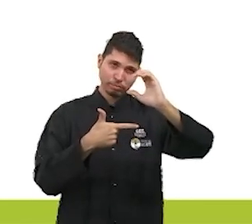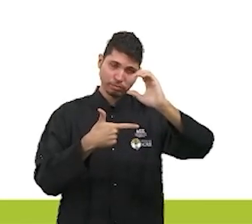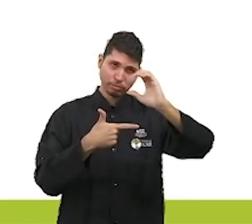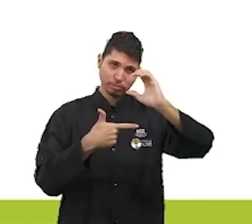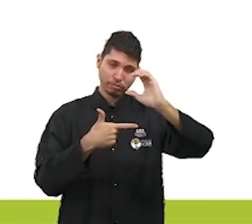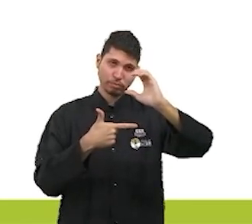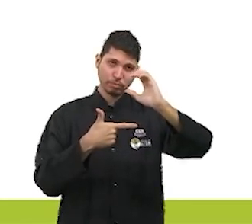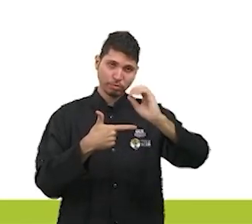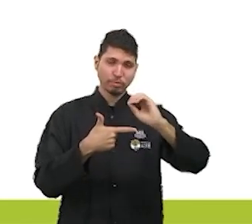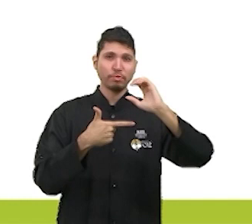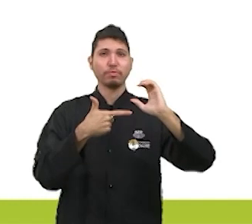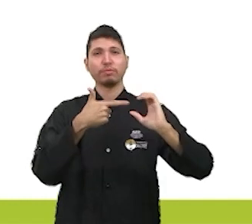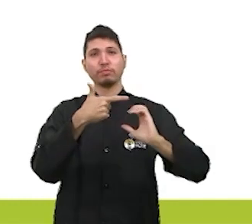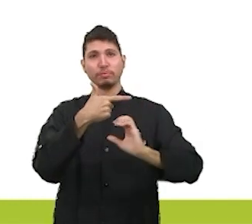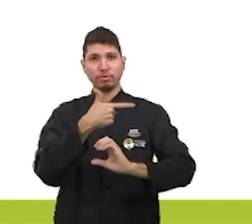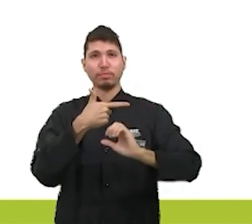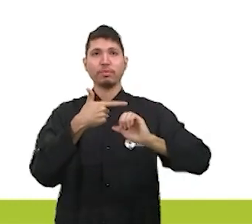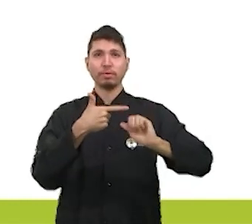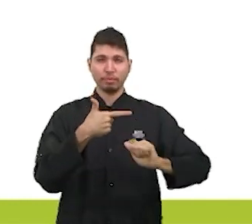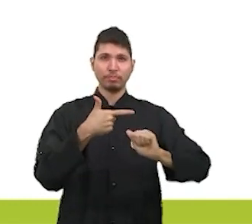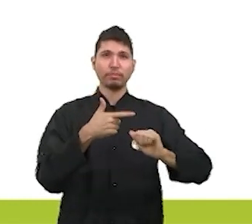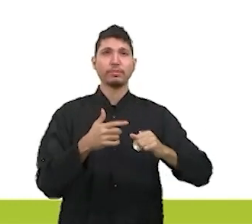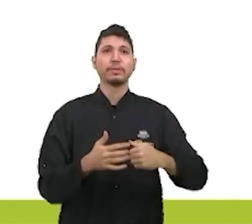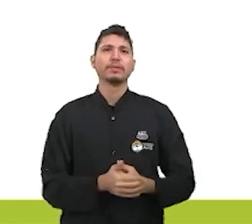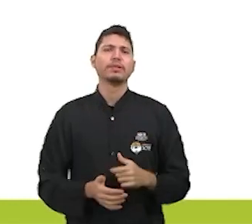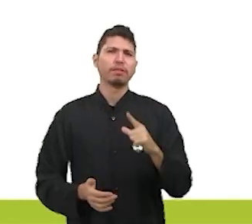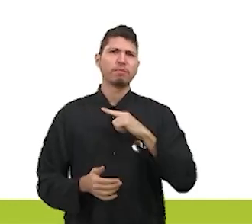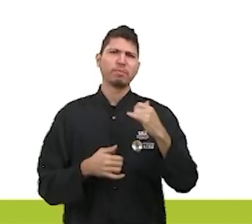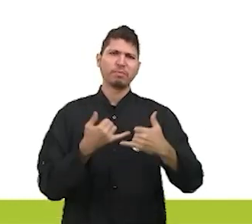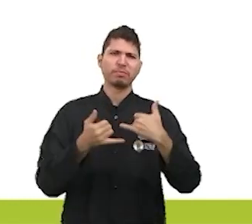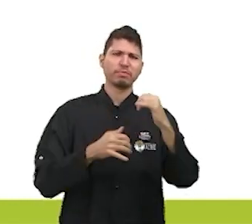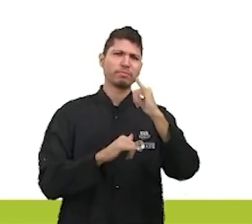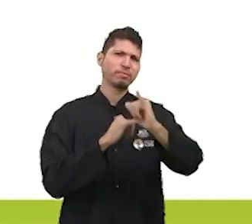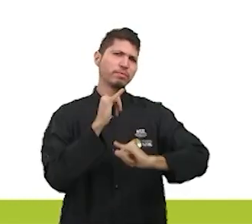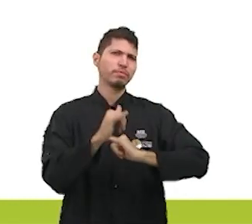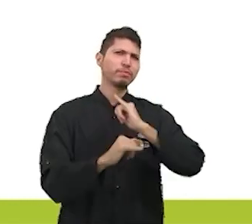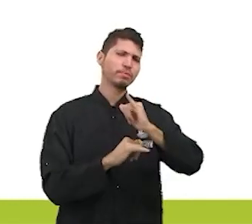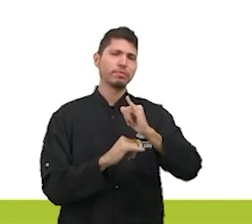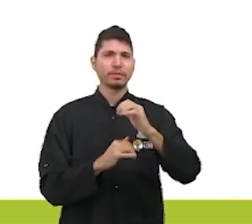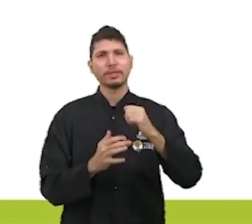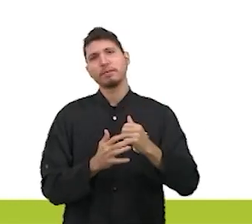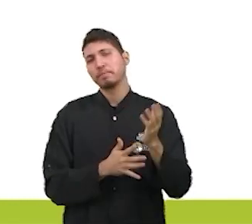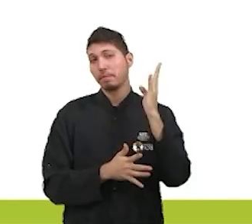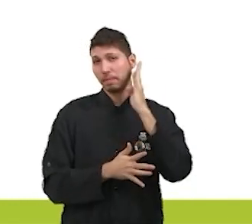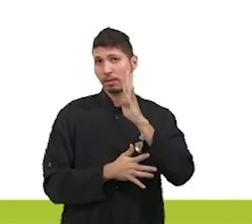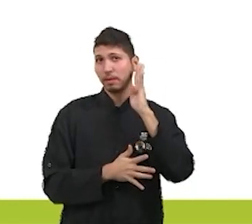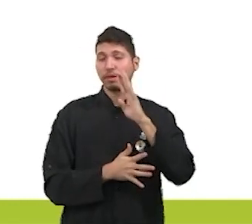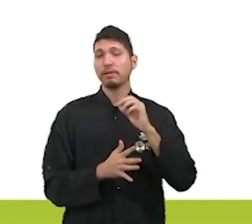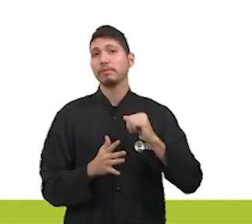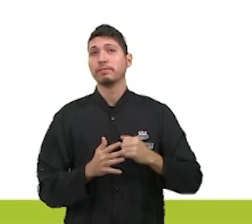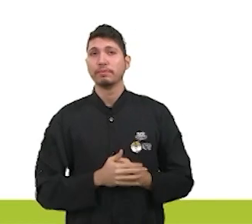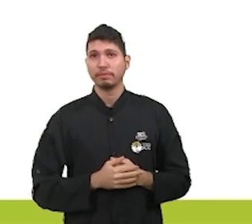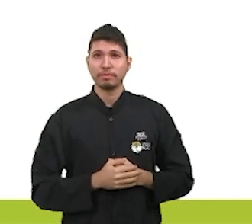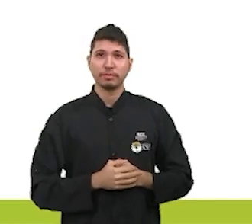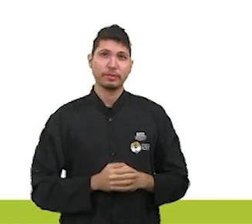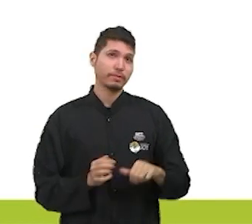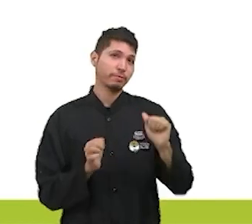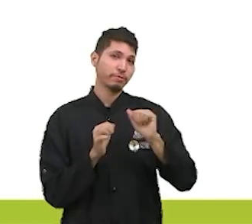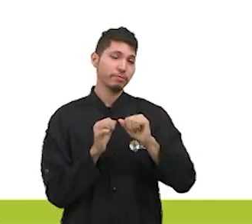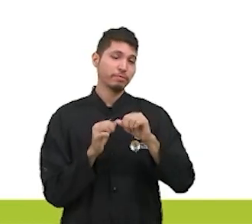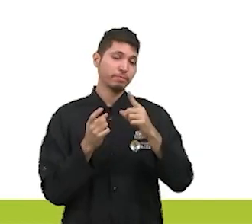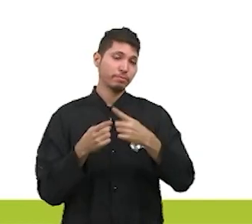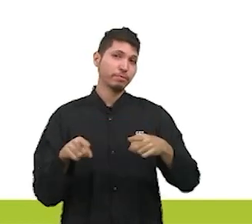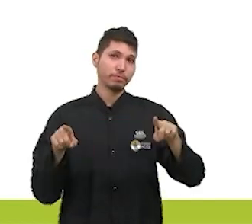valores notáveis. A gente pode até brincar, tem uma brincadeirinha na internet que é bem tranquilo para você aprender essas coisas, que é você fazer uma musiquinha,